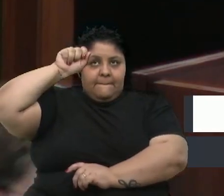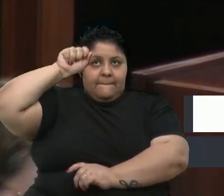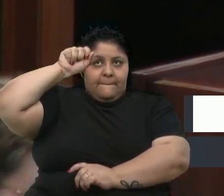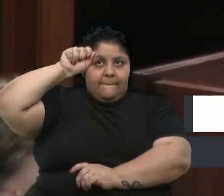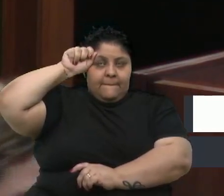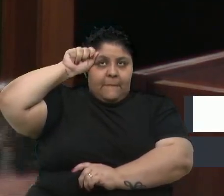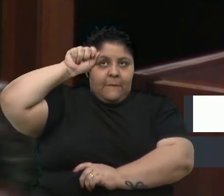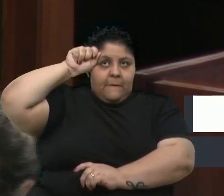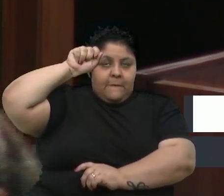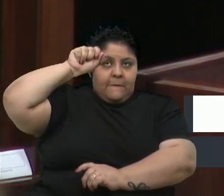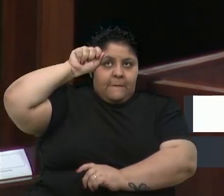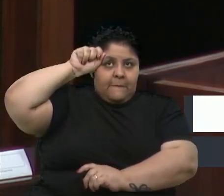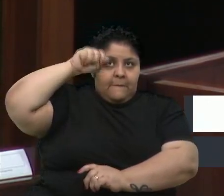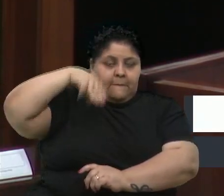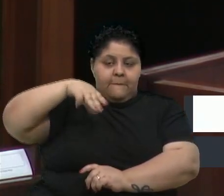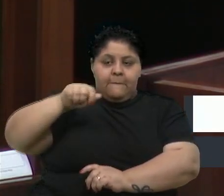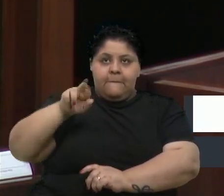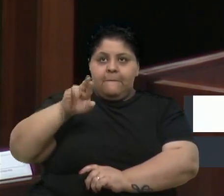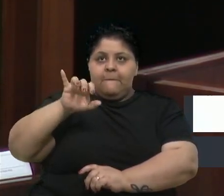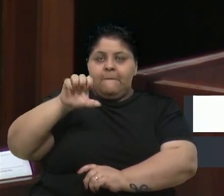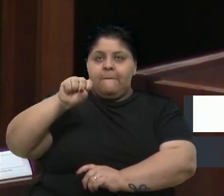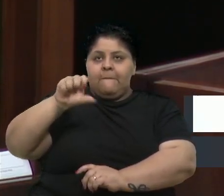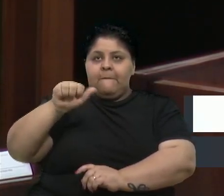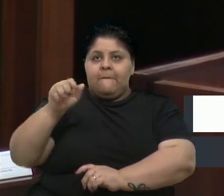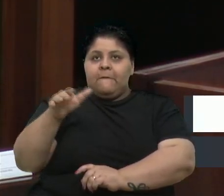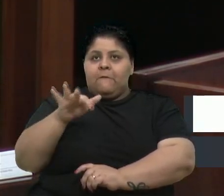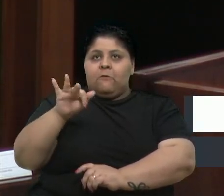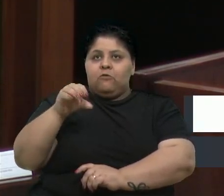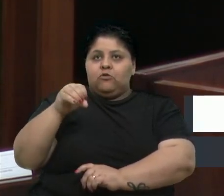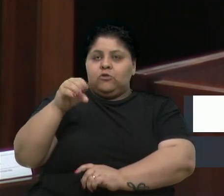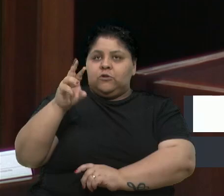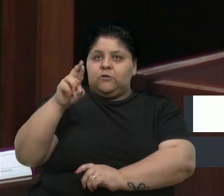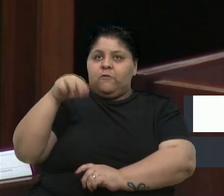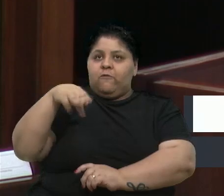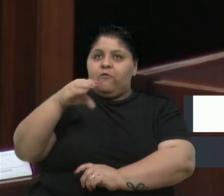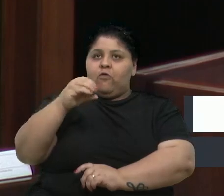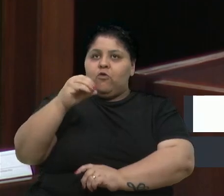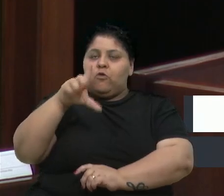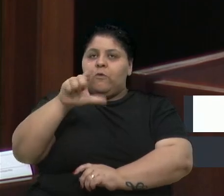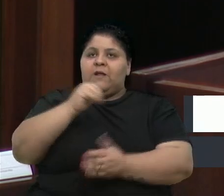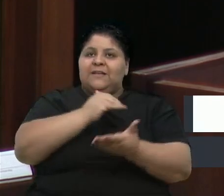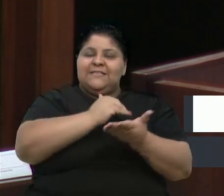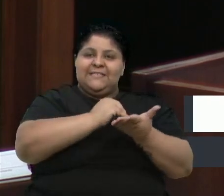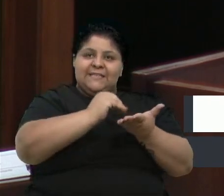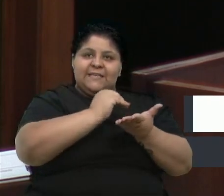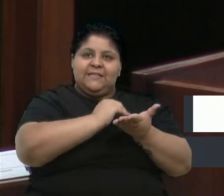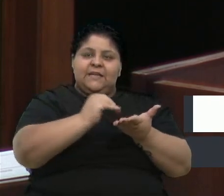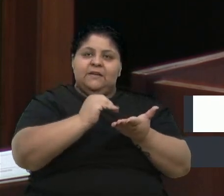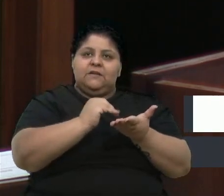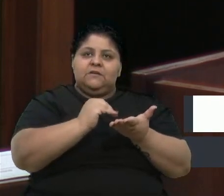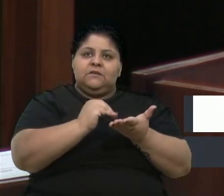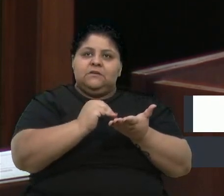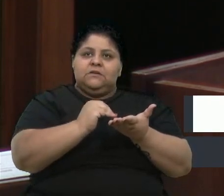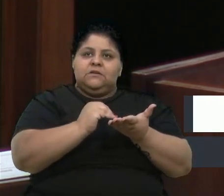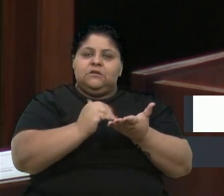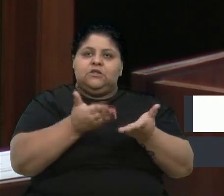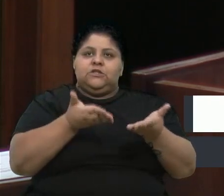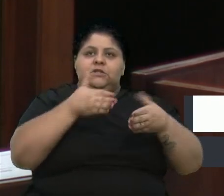era secretária de Segurança Alimentar e Inclusão Social, a sigla SAIS, para quem